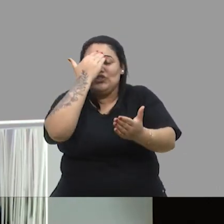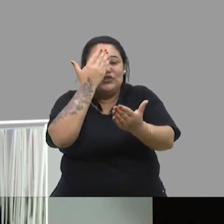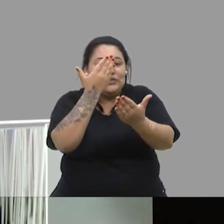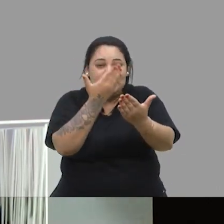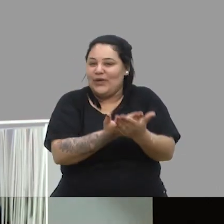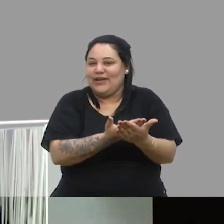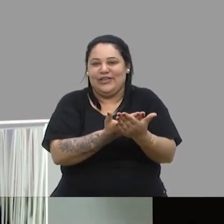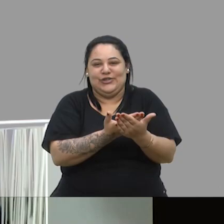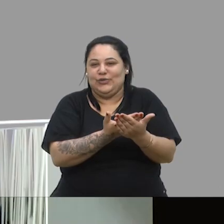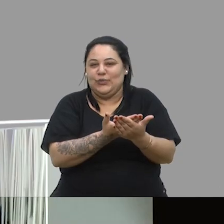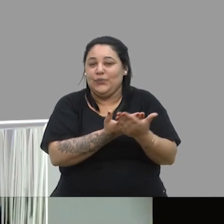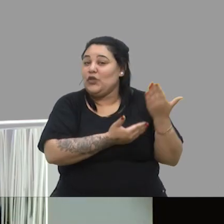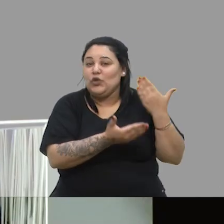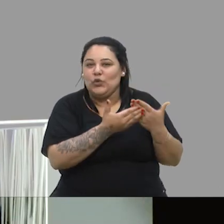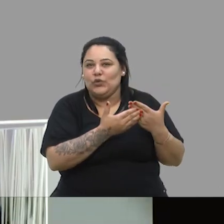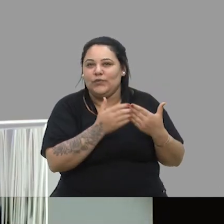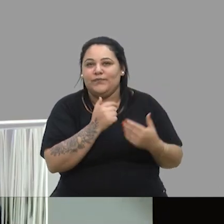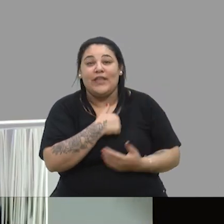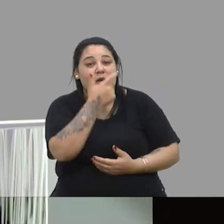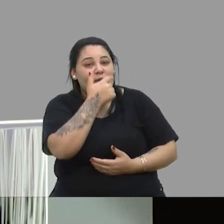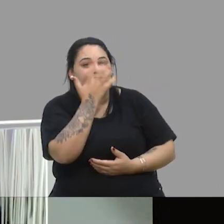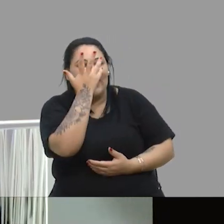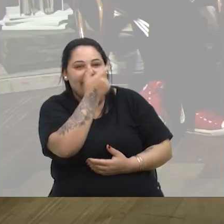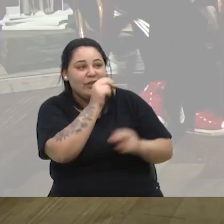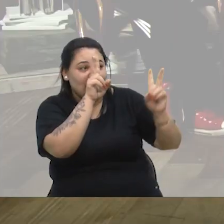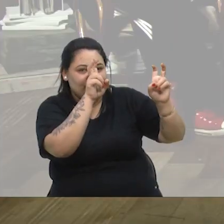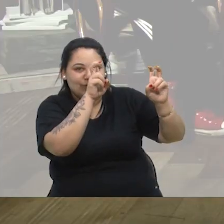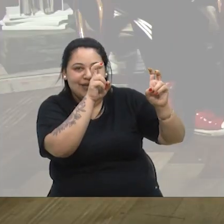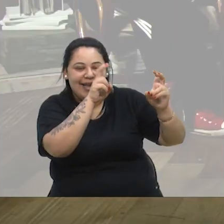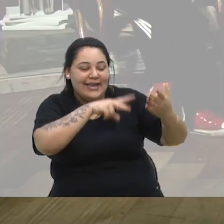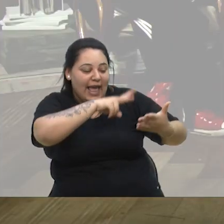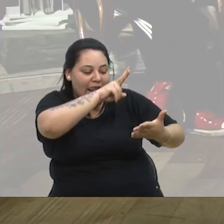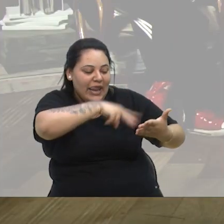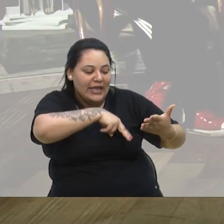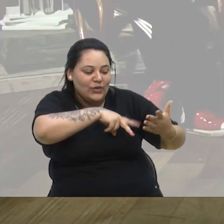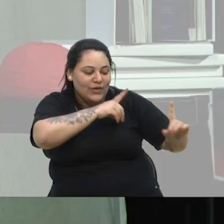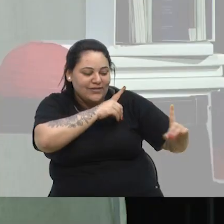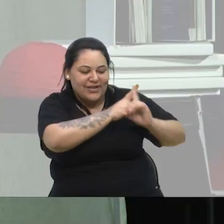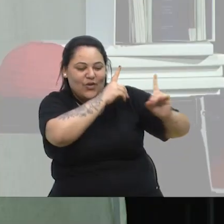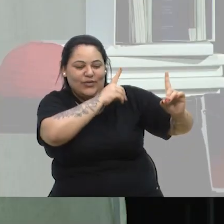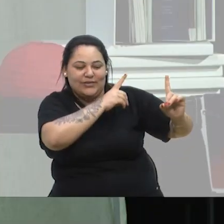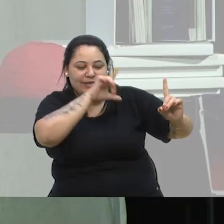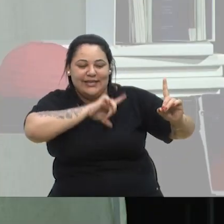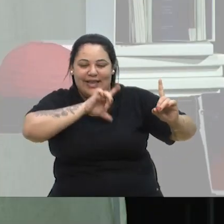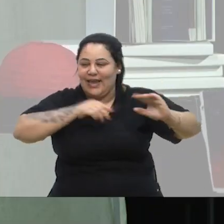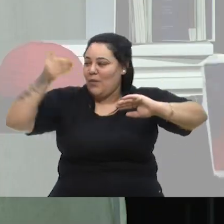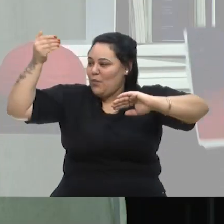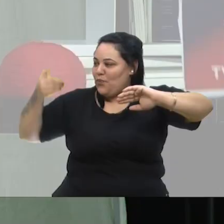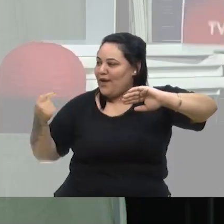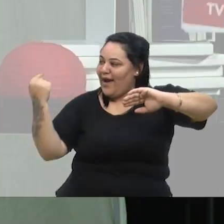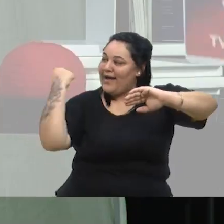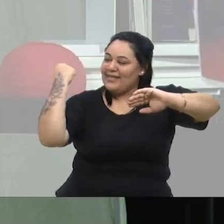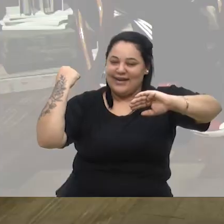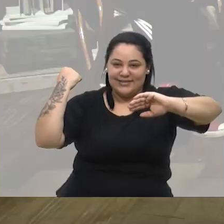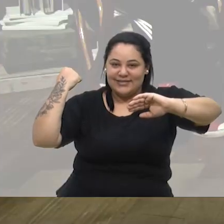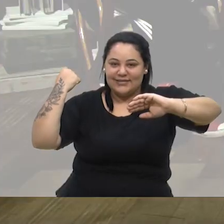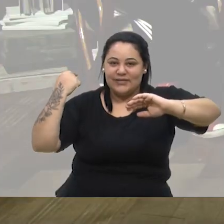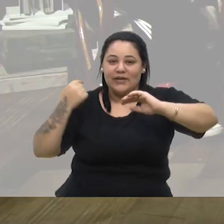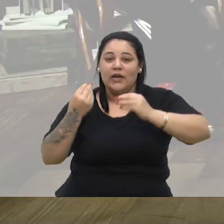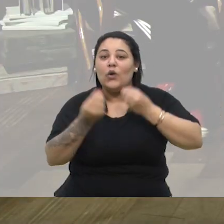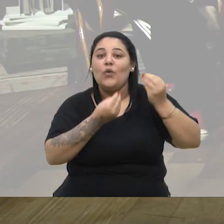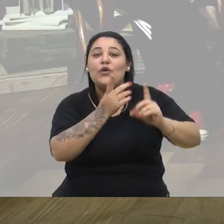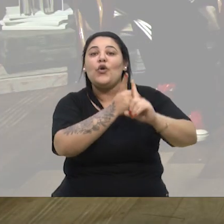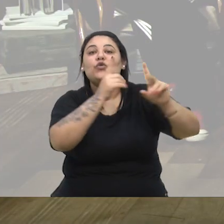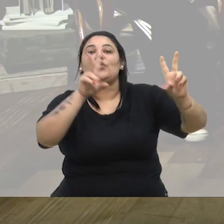a síntese de tudo que eu acredito na leitura Nos Encontramos. Eu achei lindo mesmo o tema dessa edição, que é Na Leitura Nos Encontramos. Tem o cartaz aqui